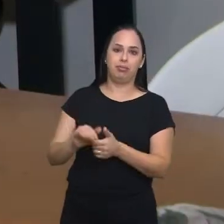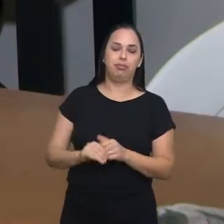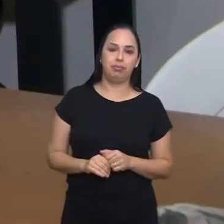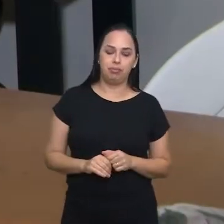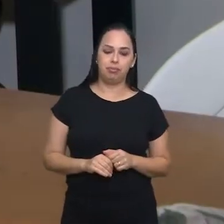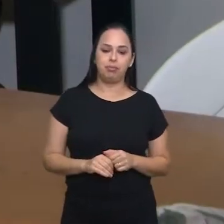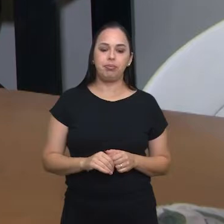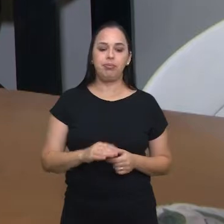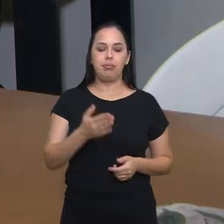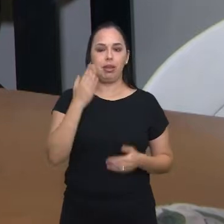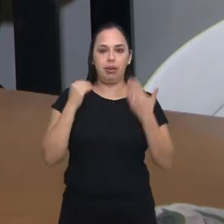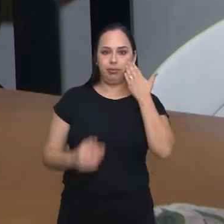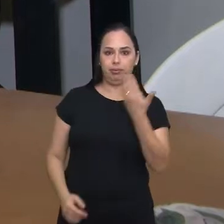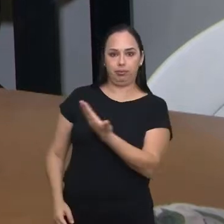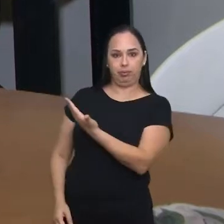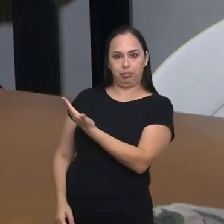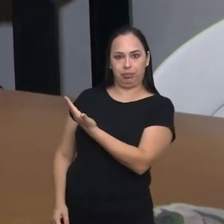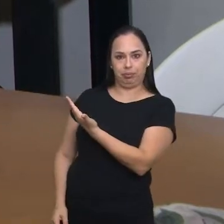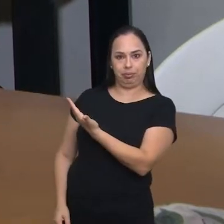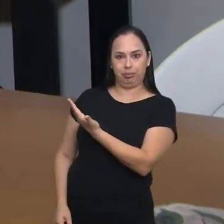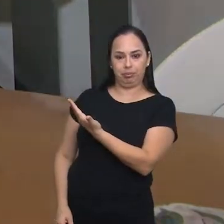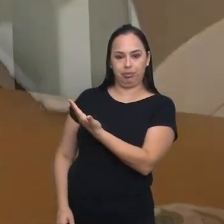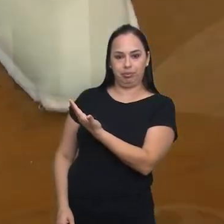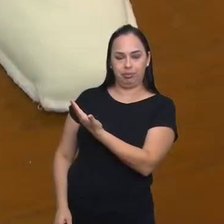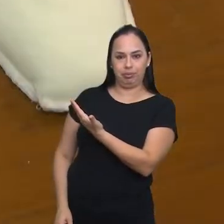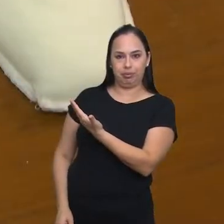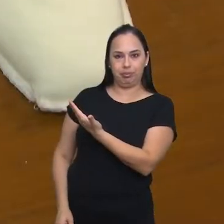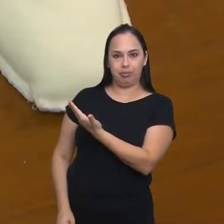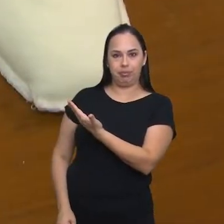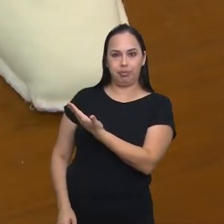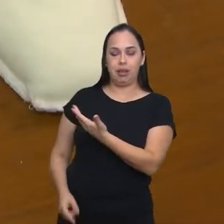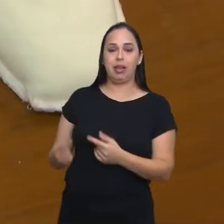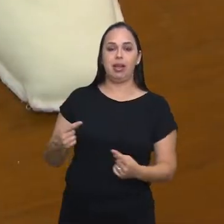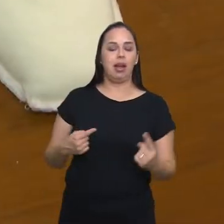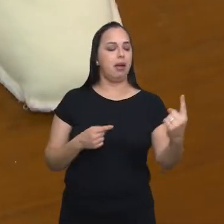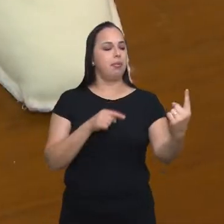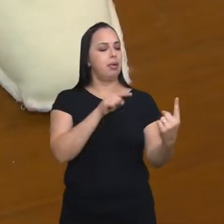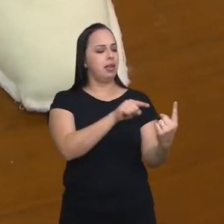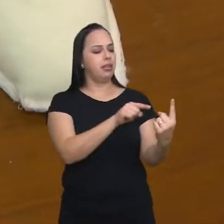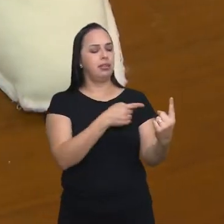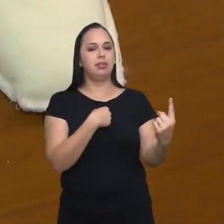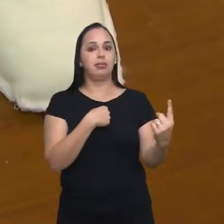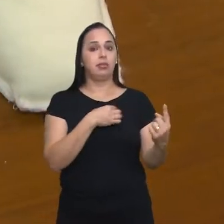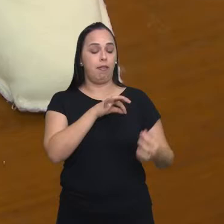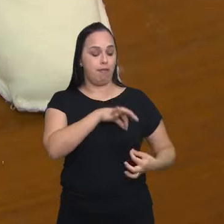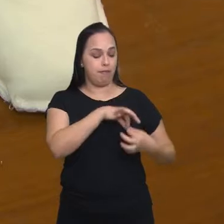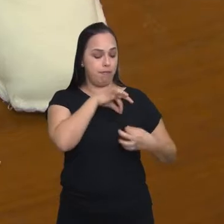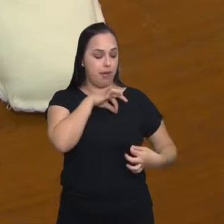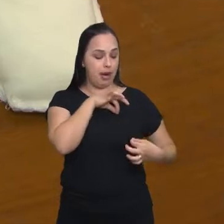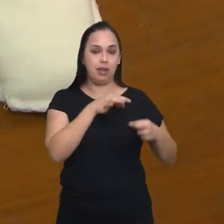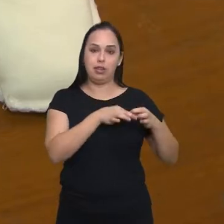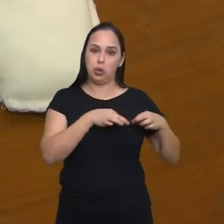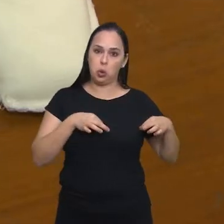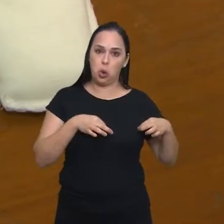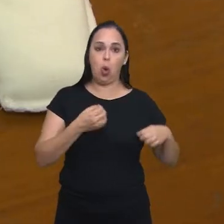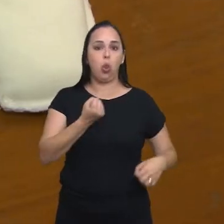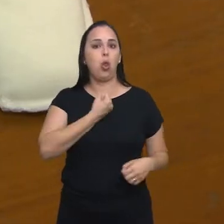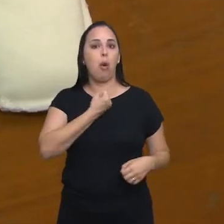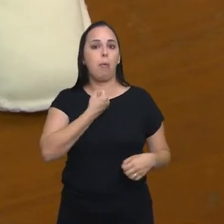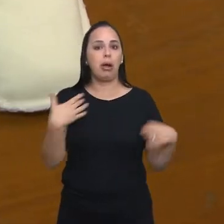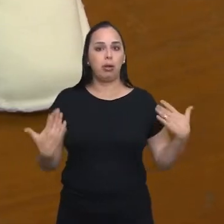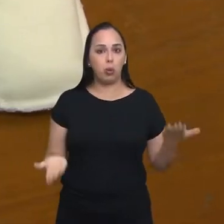A mama, para ser doada, a pessoa chega no gesto, verifica o tamanho, que é o tamanho do sutiã,